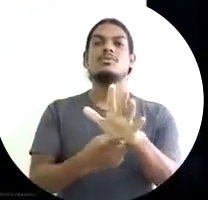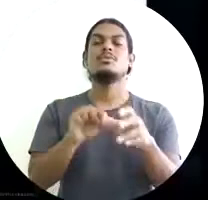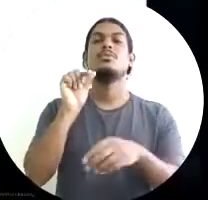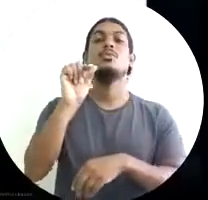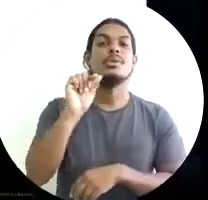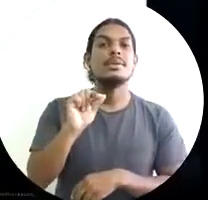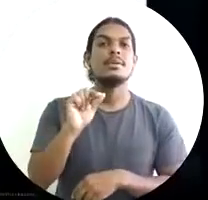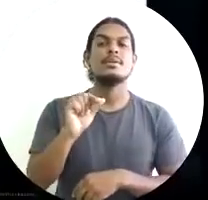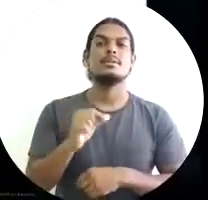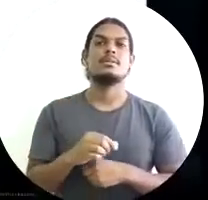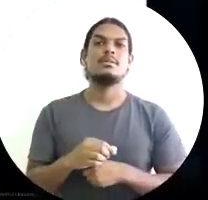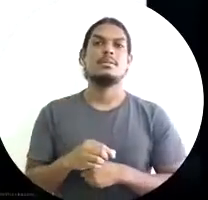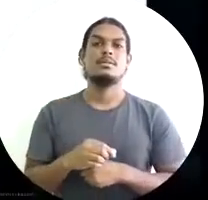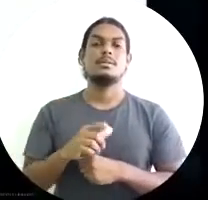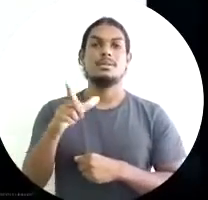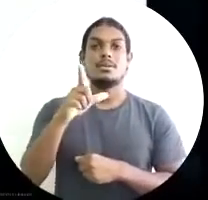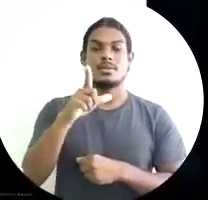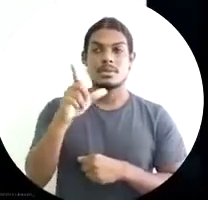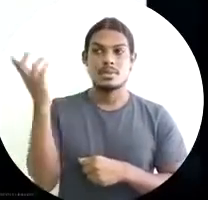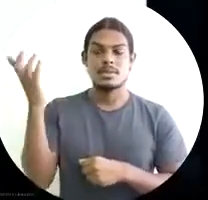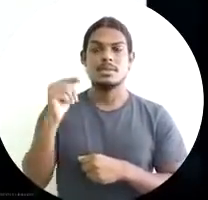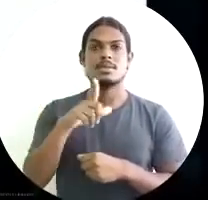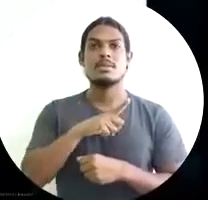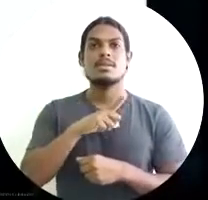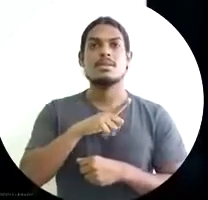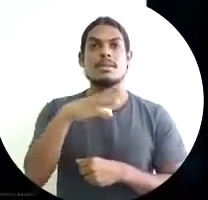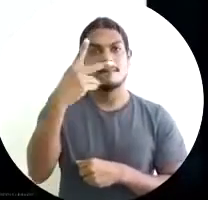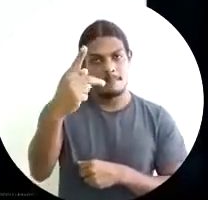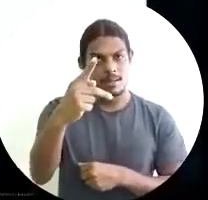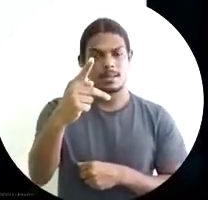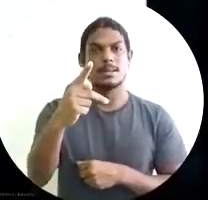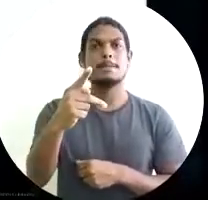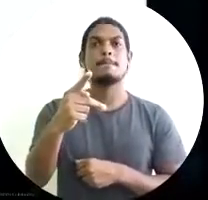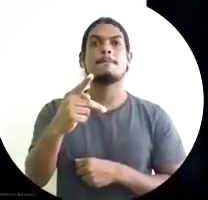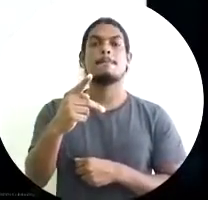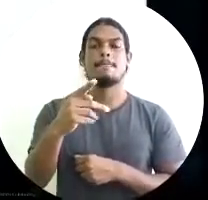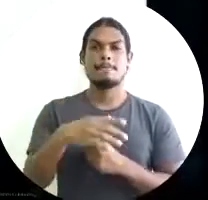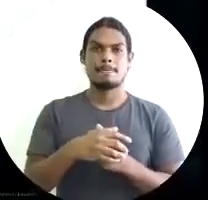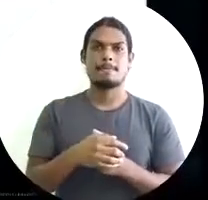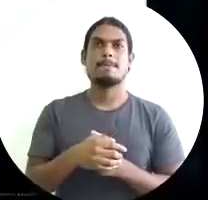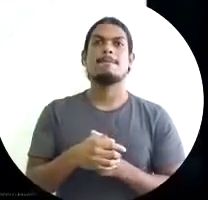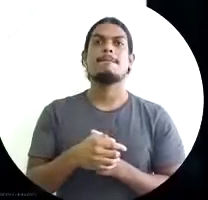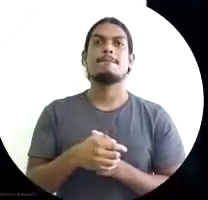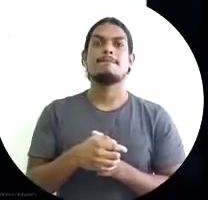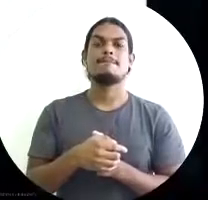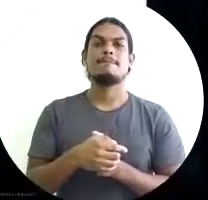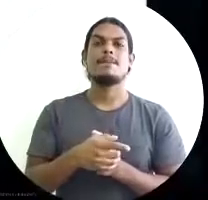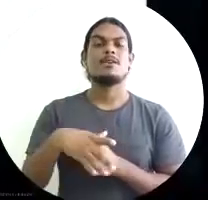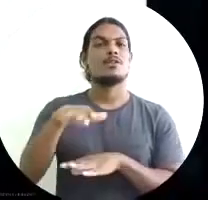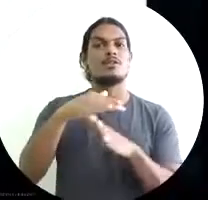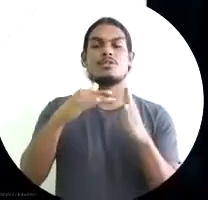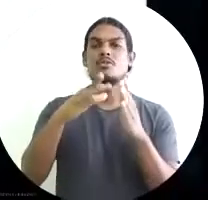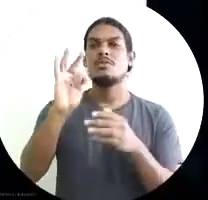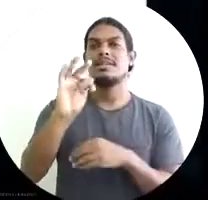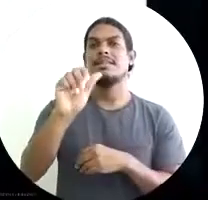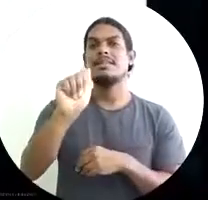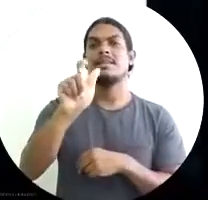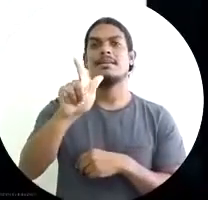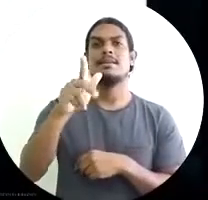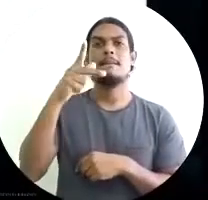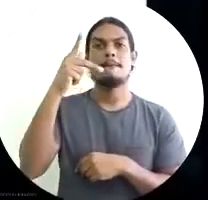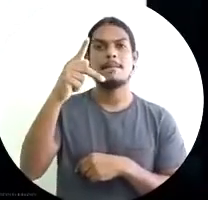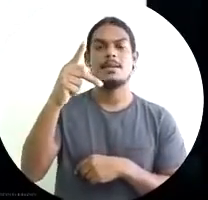é. Então, onde tem P é a tag P. Então, toda tag P do nosso